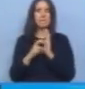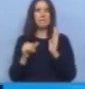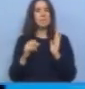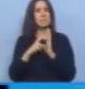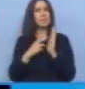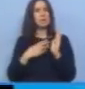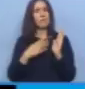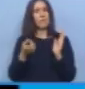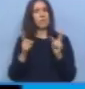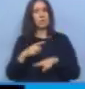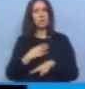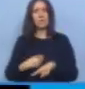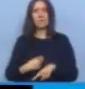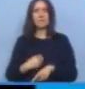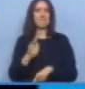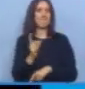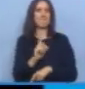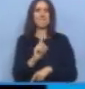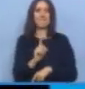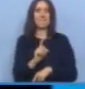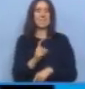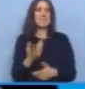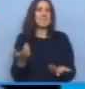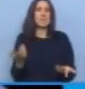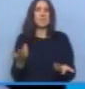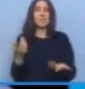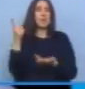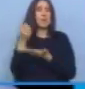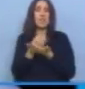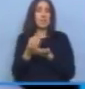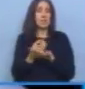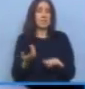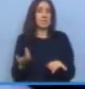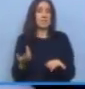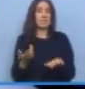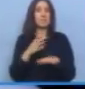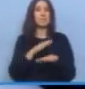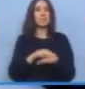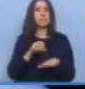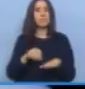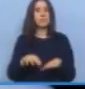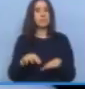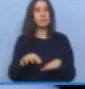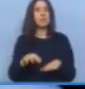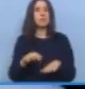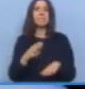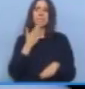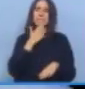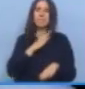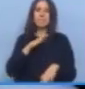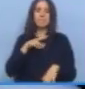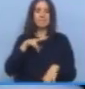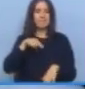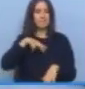voltar à Síria, mas já não dá porque já não temos nada lá. Por isso compensa ficar aqui é